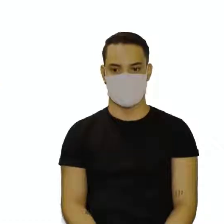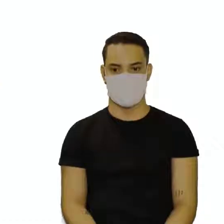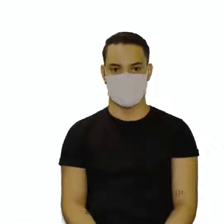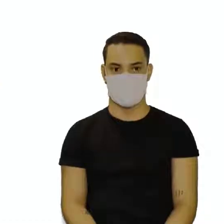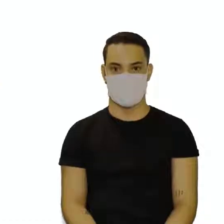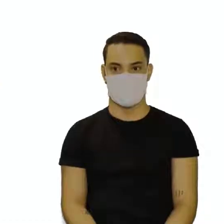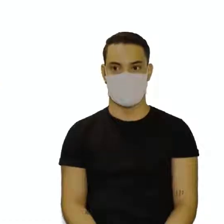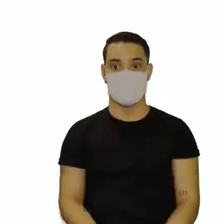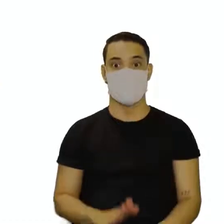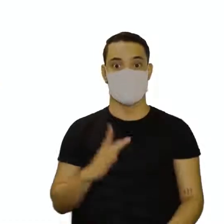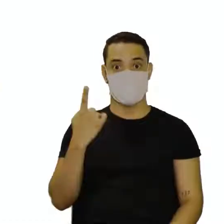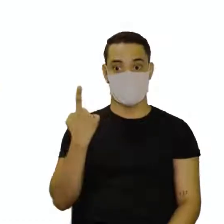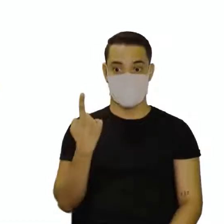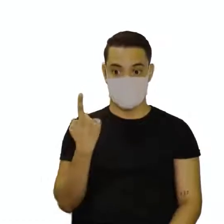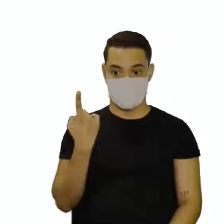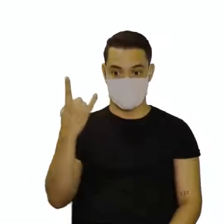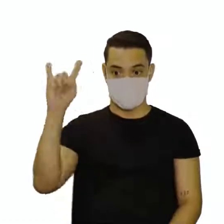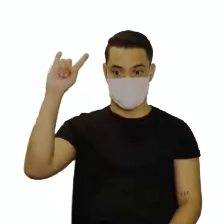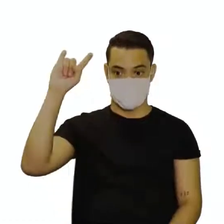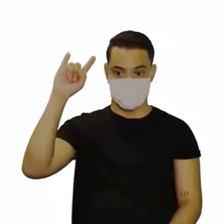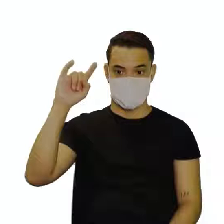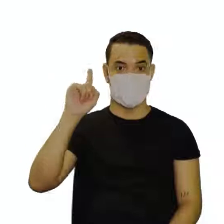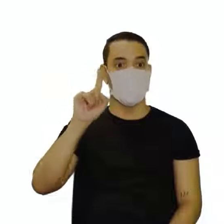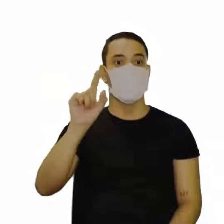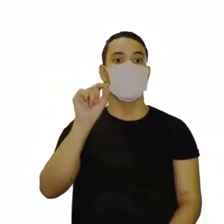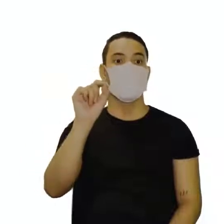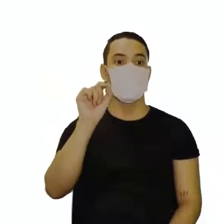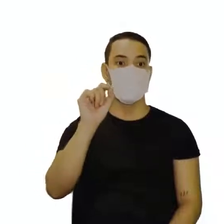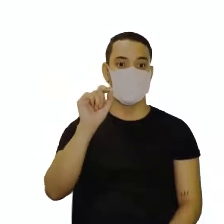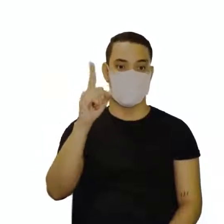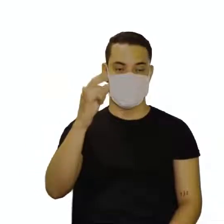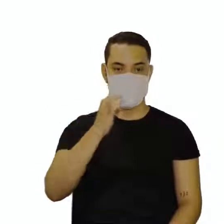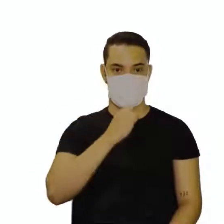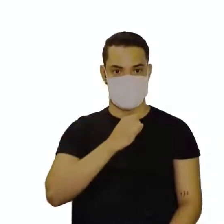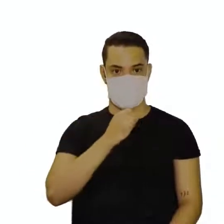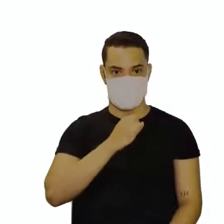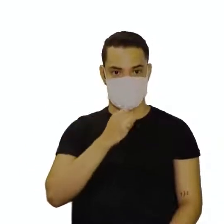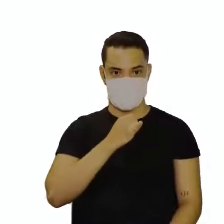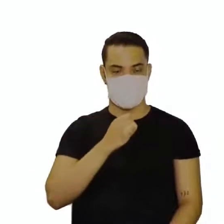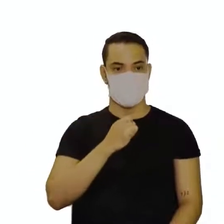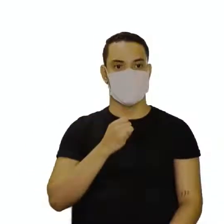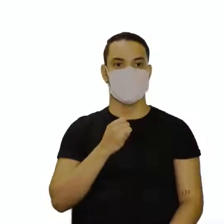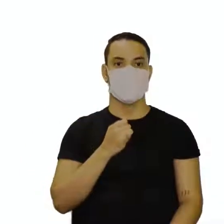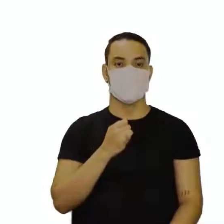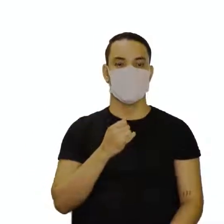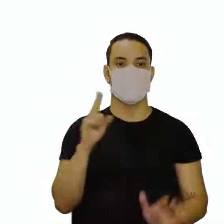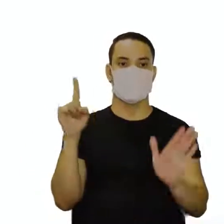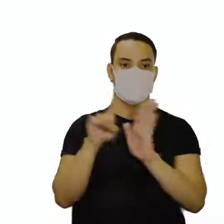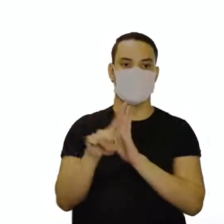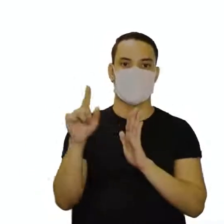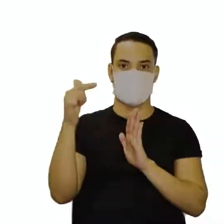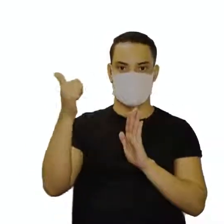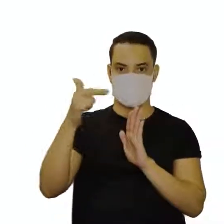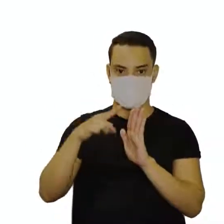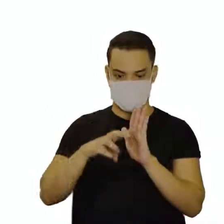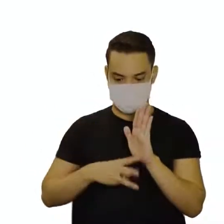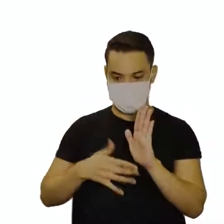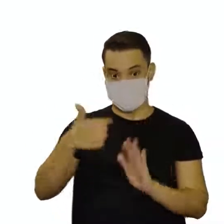E para fechar, mais um exemplo. O exercício 3, ele fala o